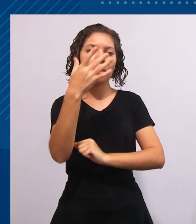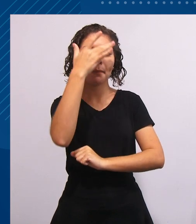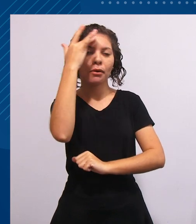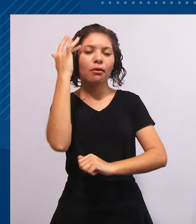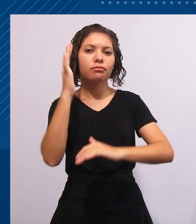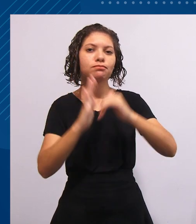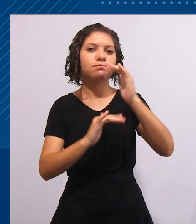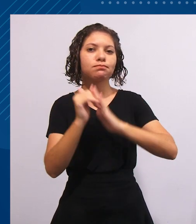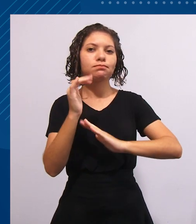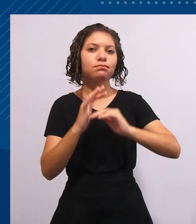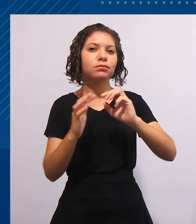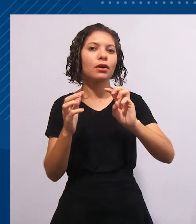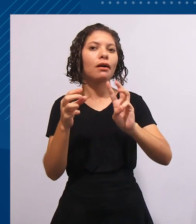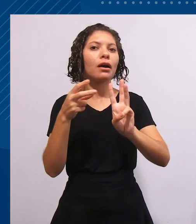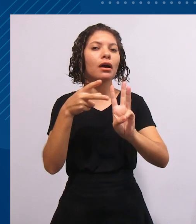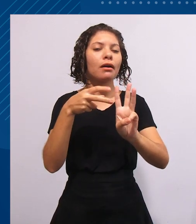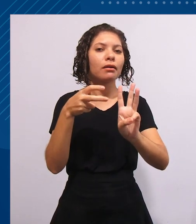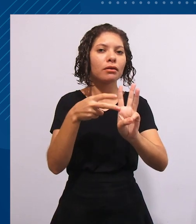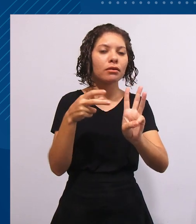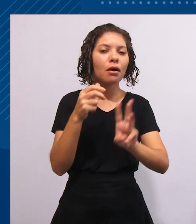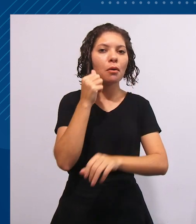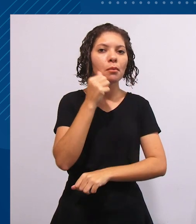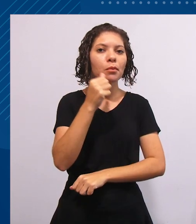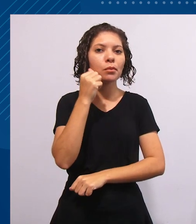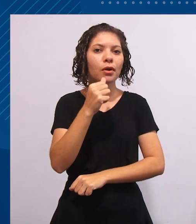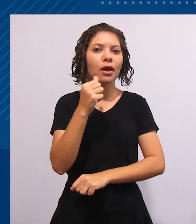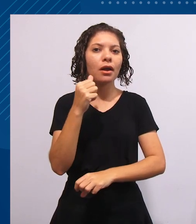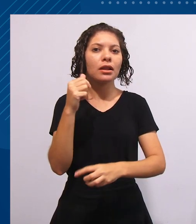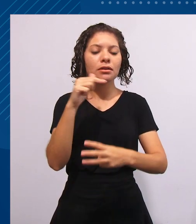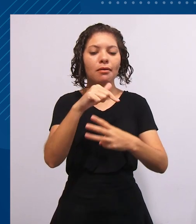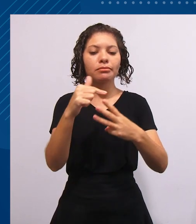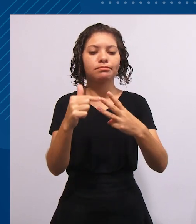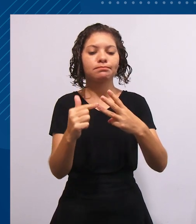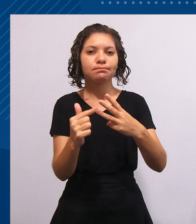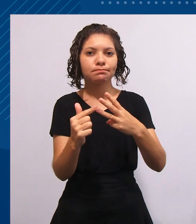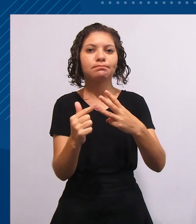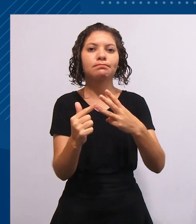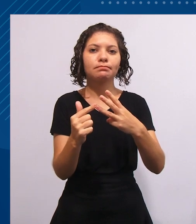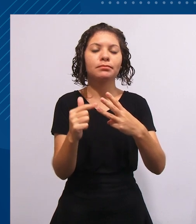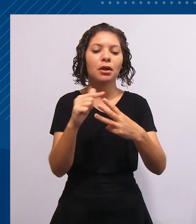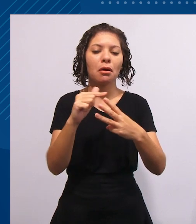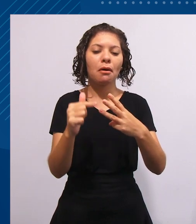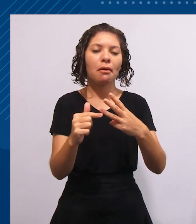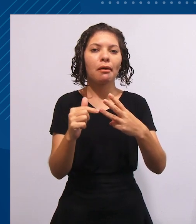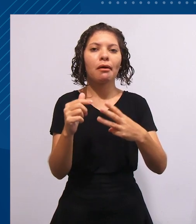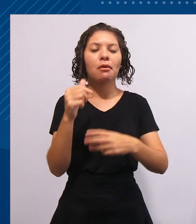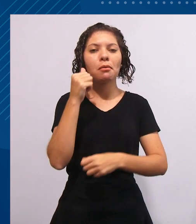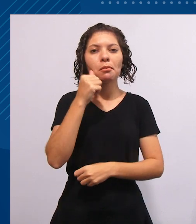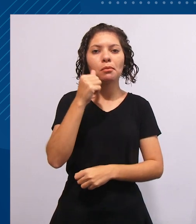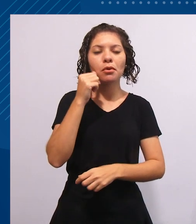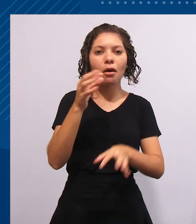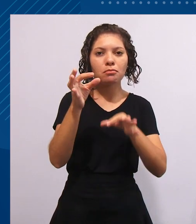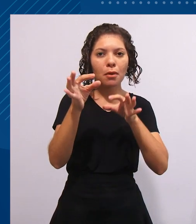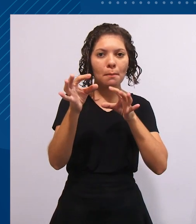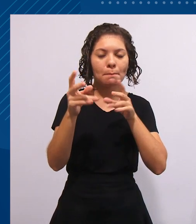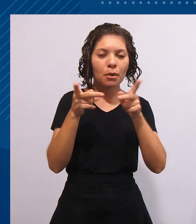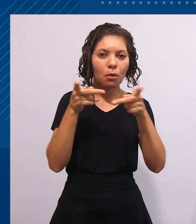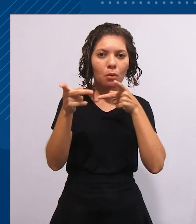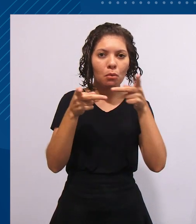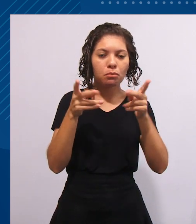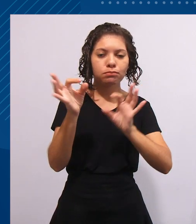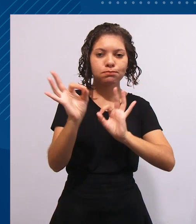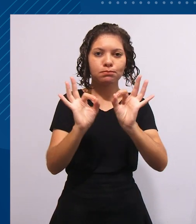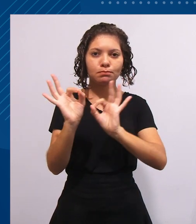Michele caioá a Graciela Guarani a Patrícia Ferreira Pará e chapi e a Sofia Pinheiro que é uma